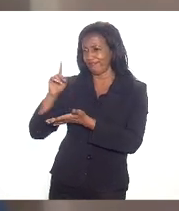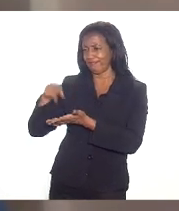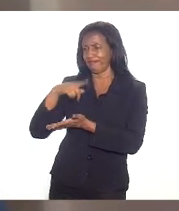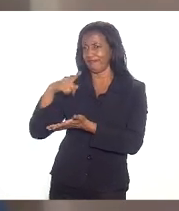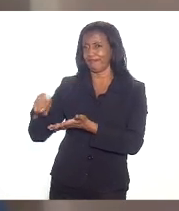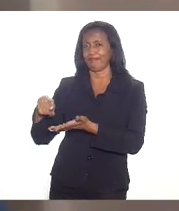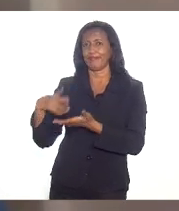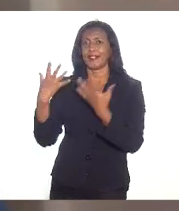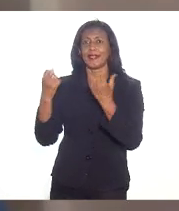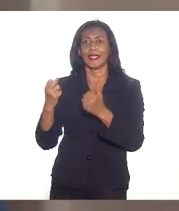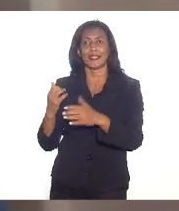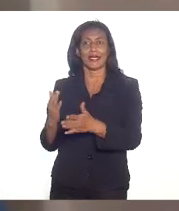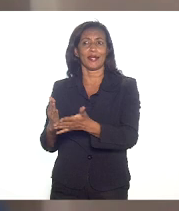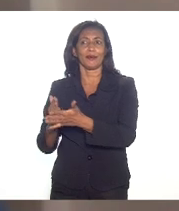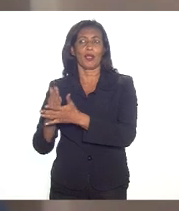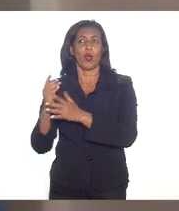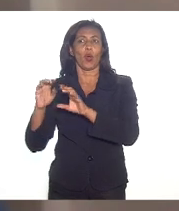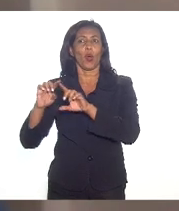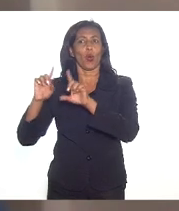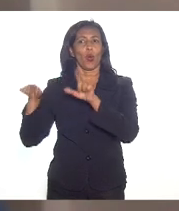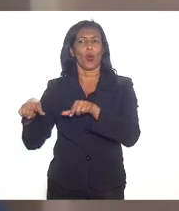carreira, mas desde que